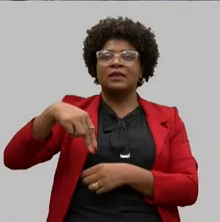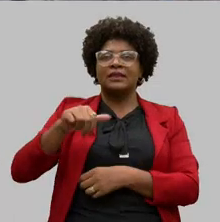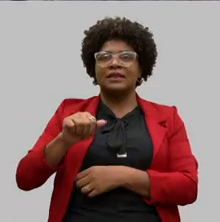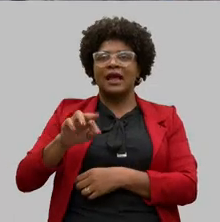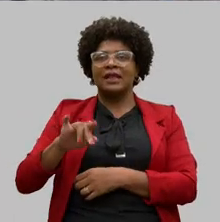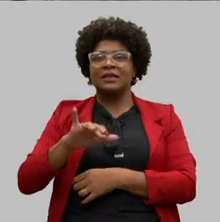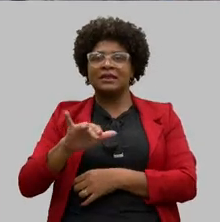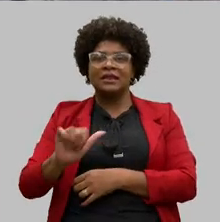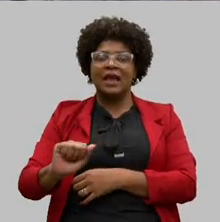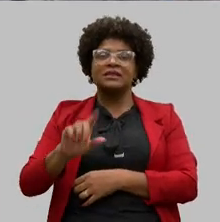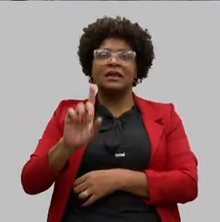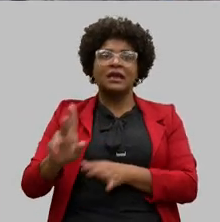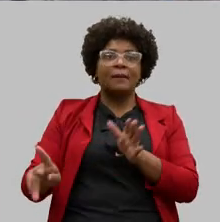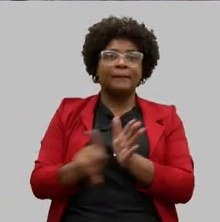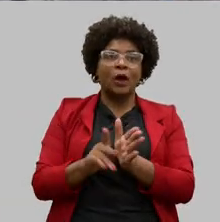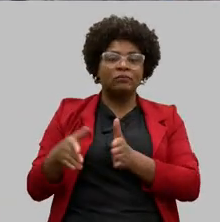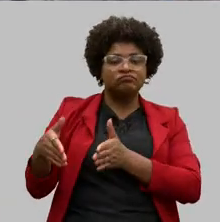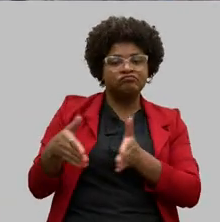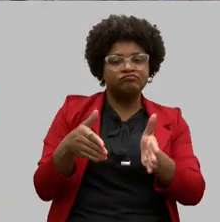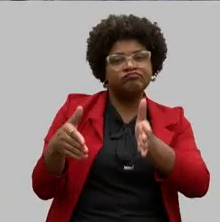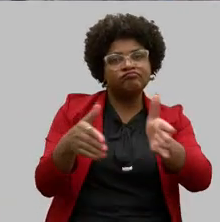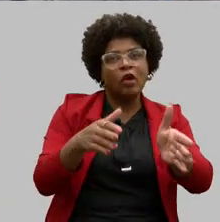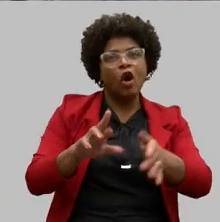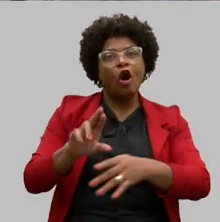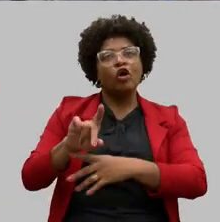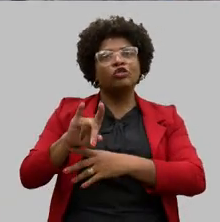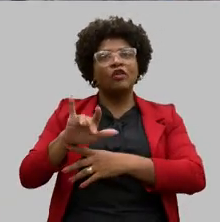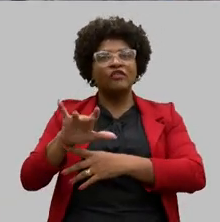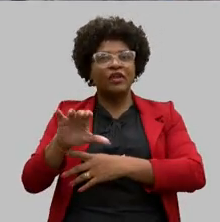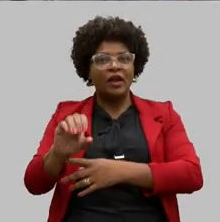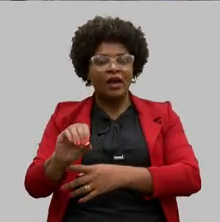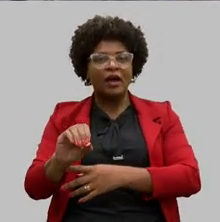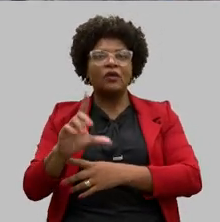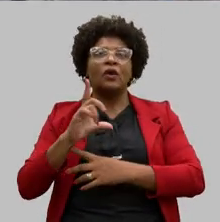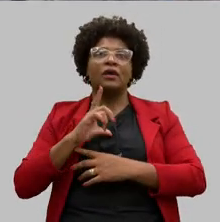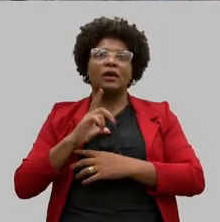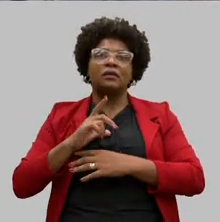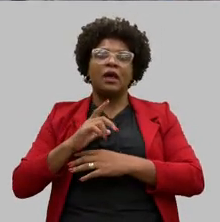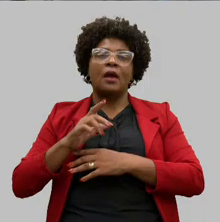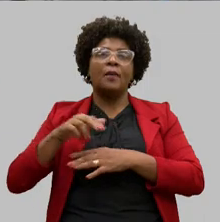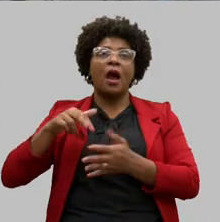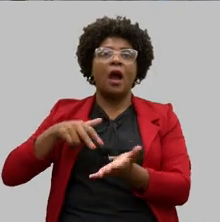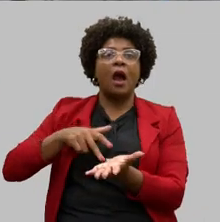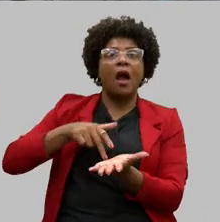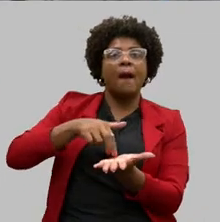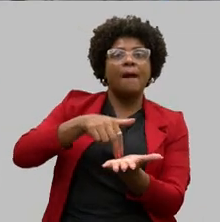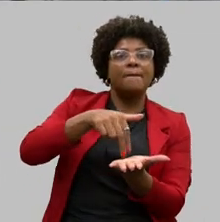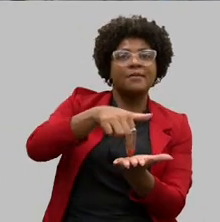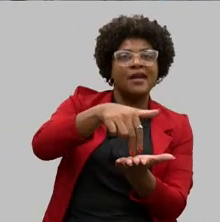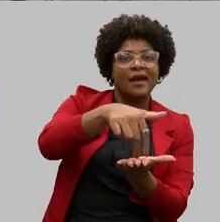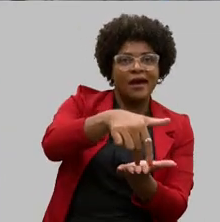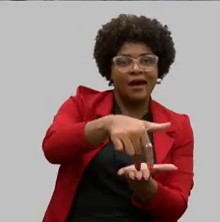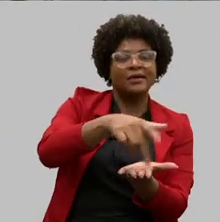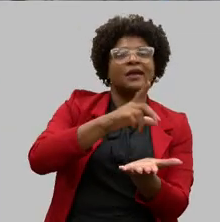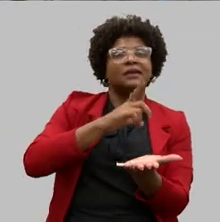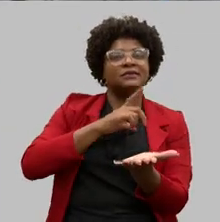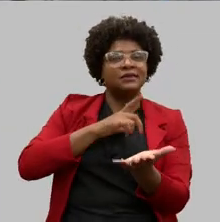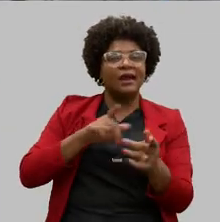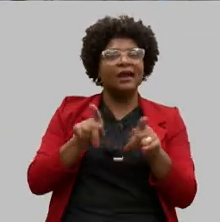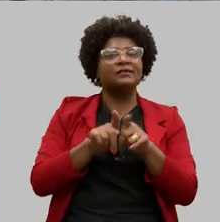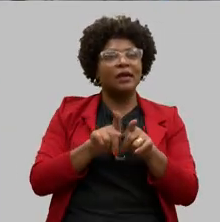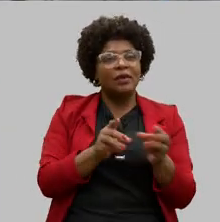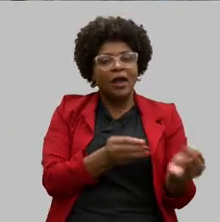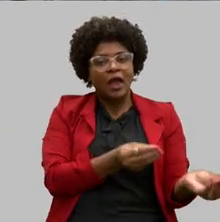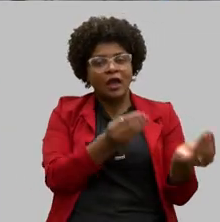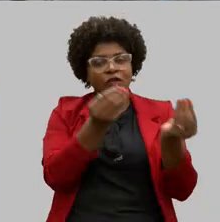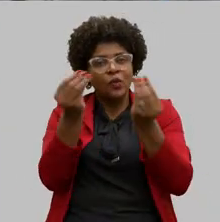trecho rodoviário para que nele se instale uma pista de caminhada por fim no artigo Tero determina a reversão do bem ao patrimônio